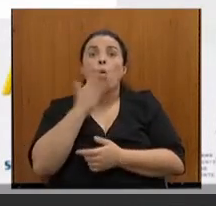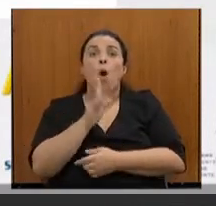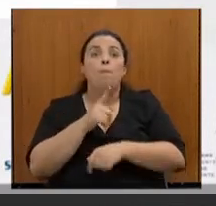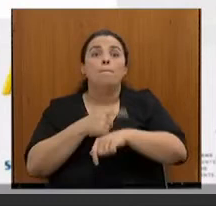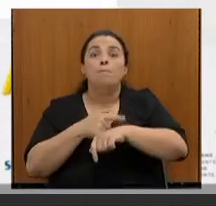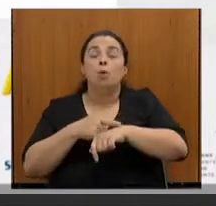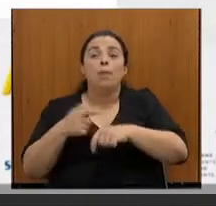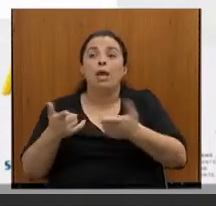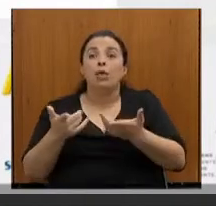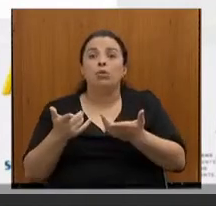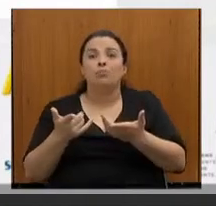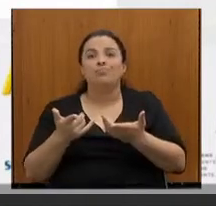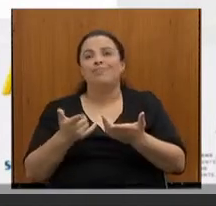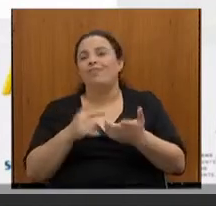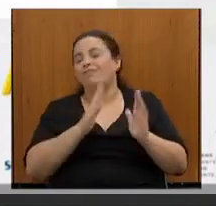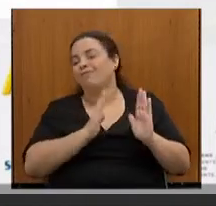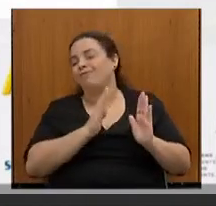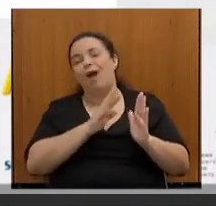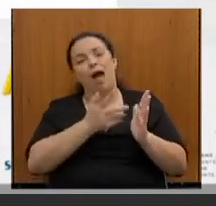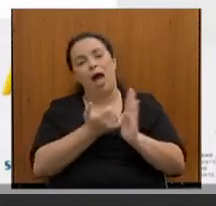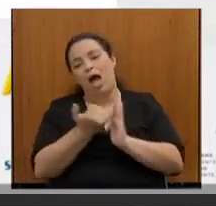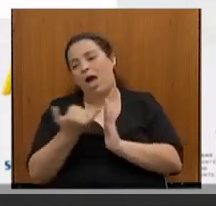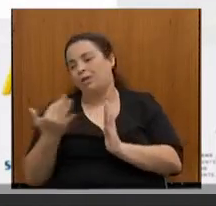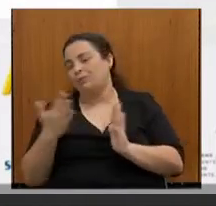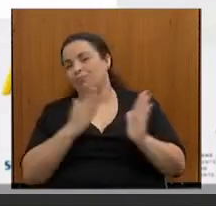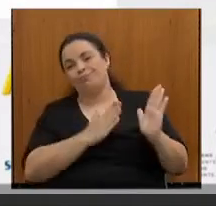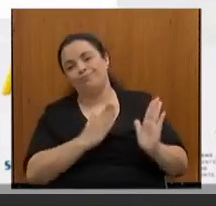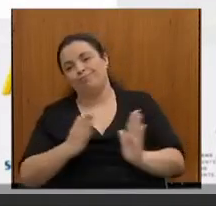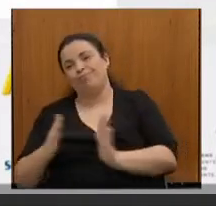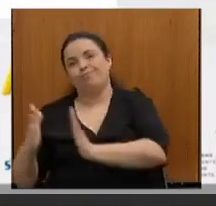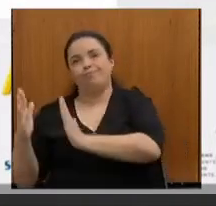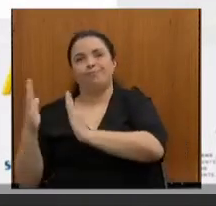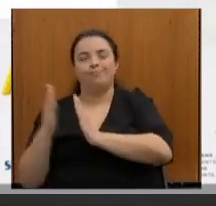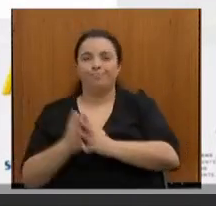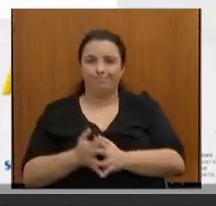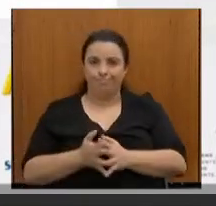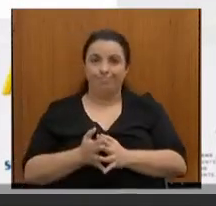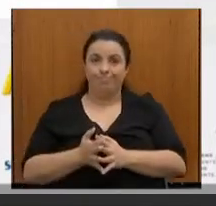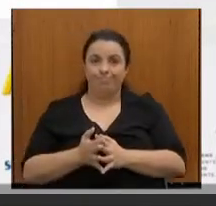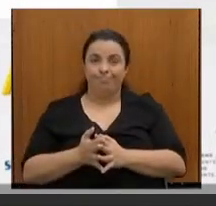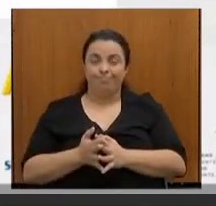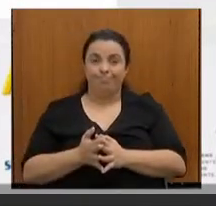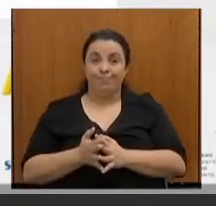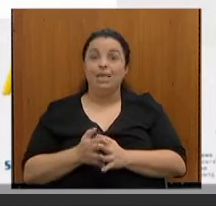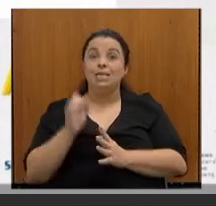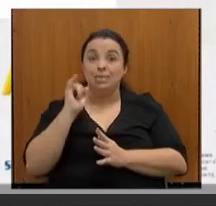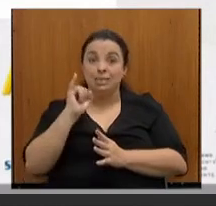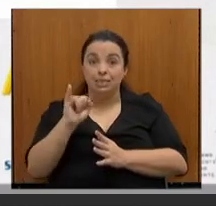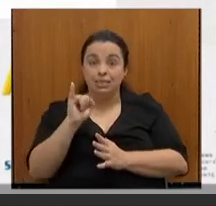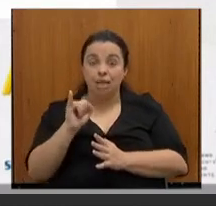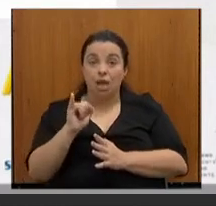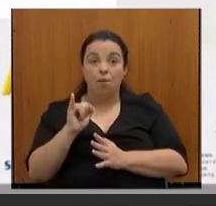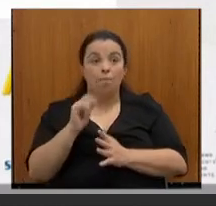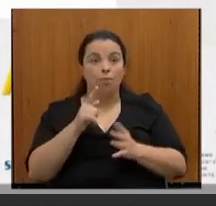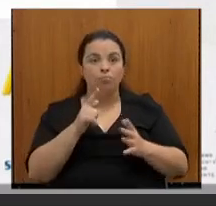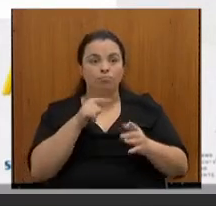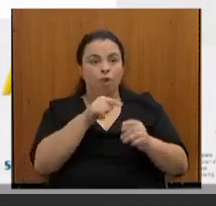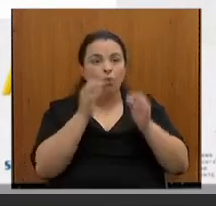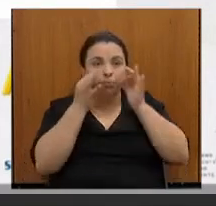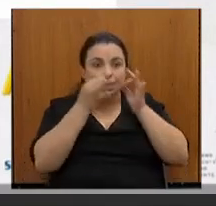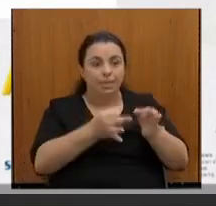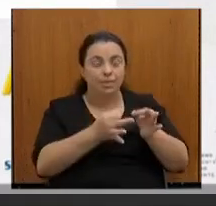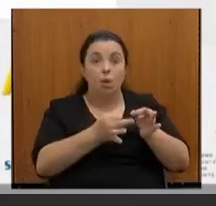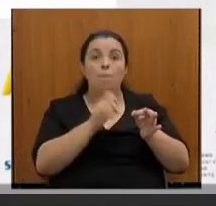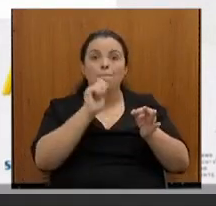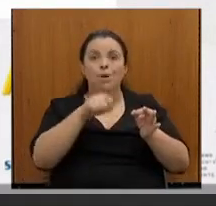capazes de interpor um obstáculo em qualquer um desses momentos, ela pode ser evitada, né? E a gente